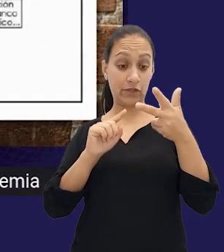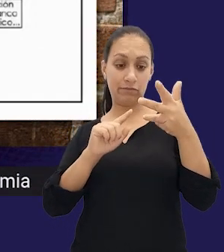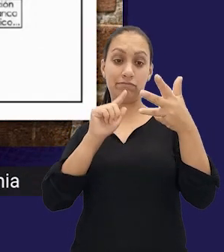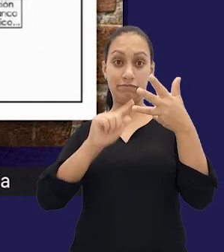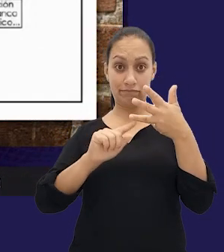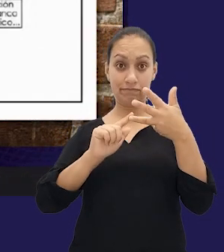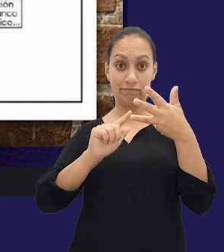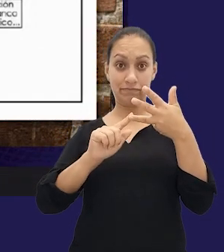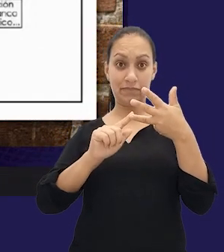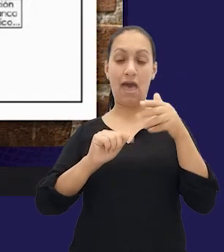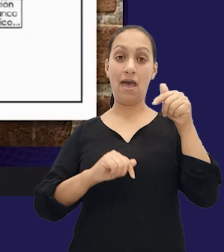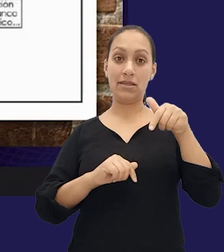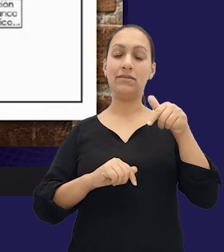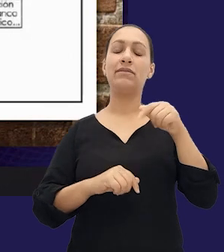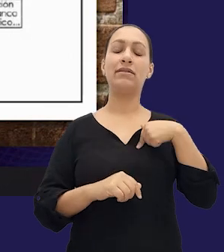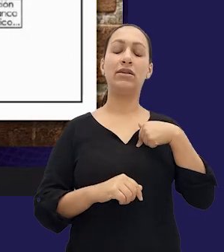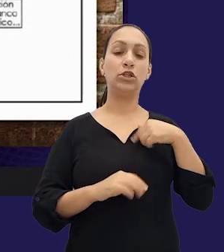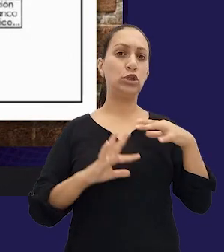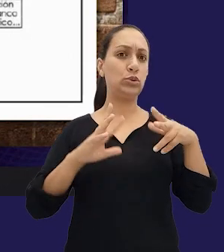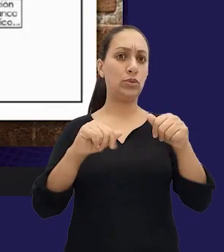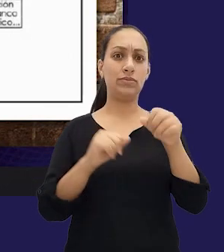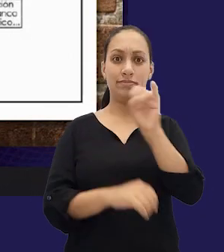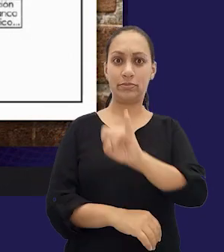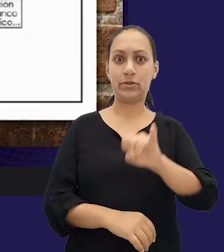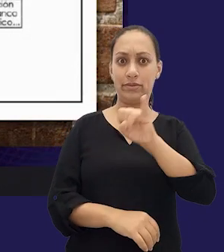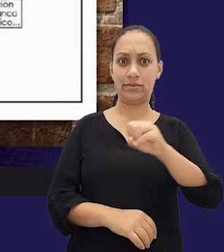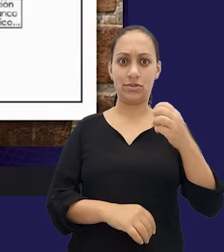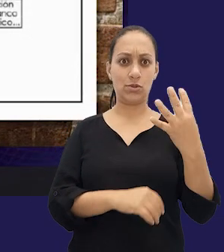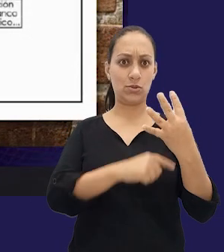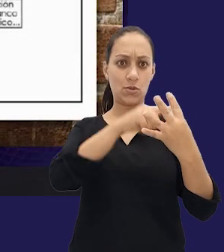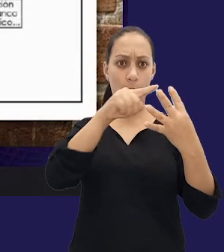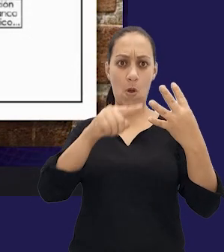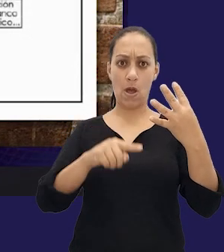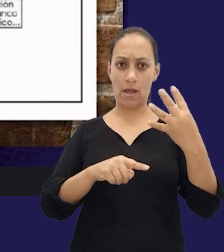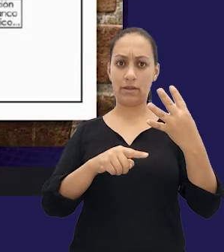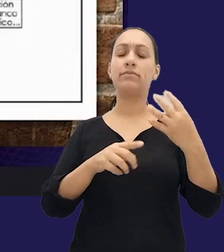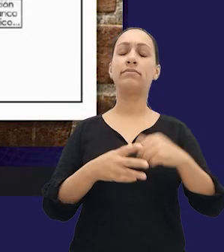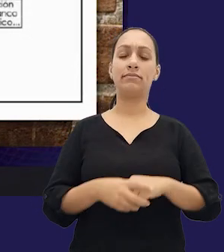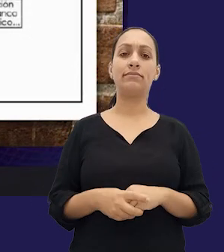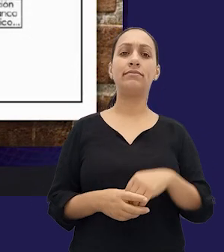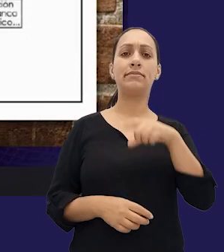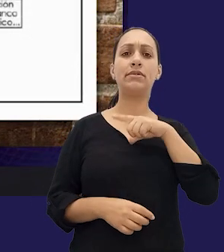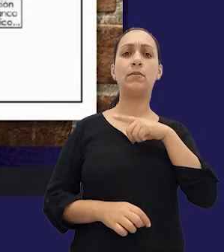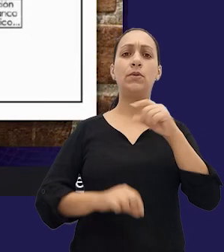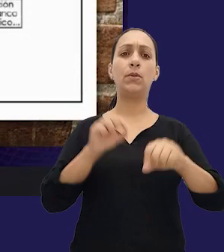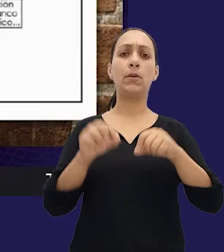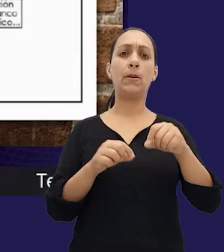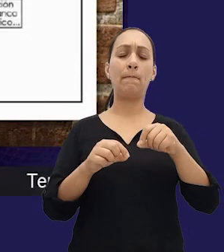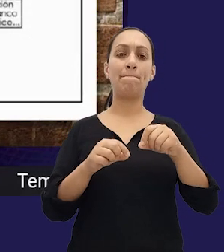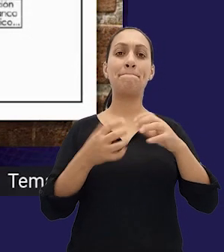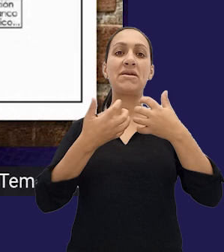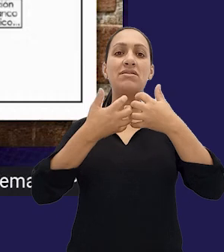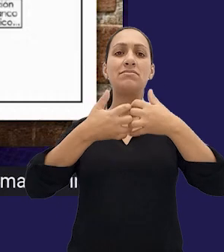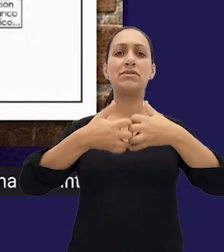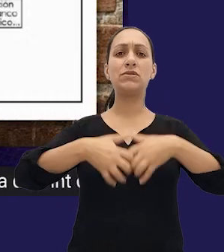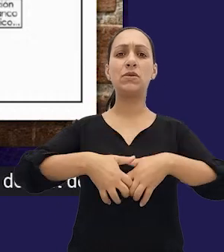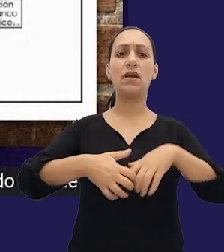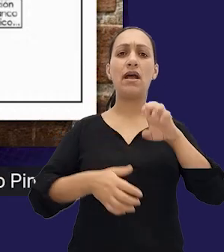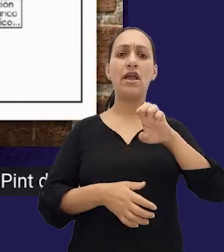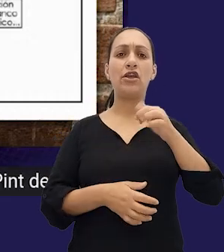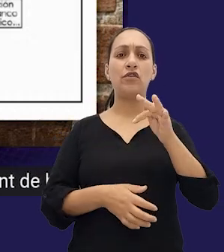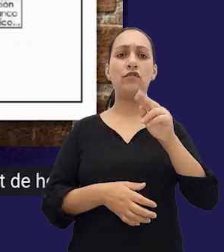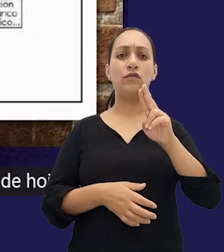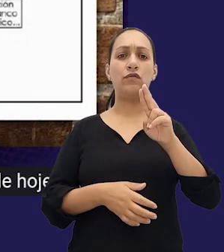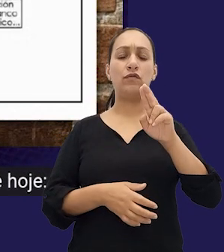tá? Eu diria que todas essas formas aqui, elas são muito importantes. Nós temos os chamados mecanismos de efluxo, que são esses que estão